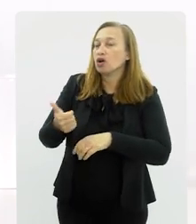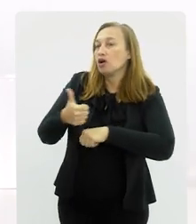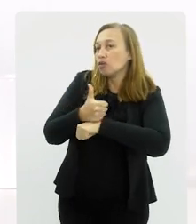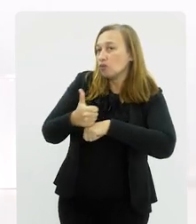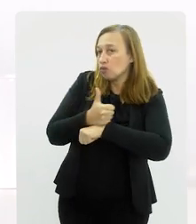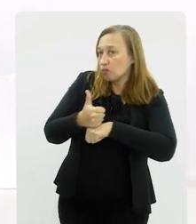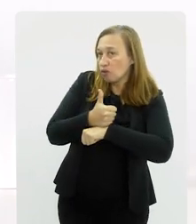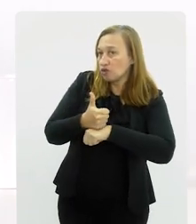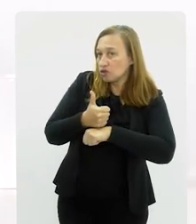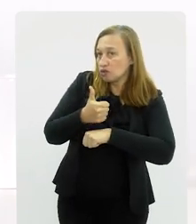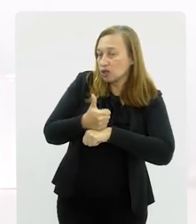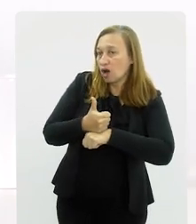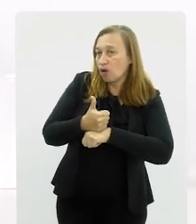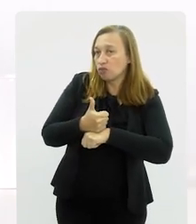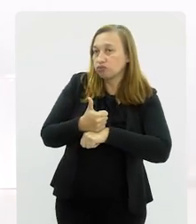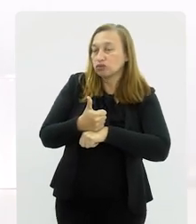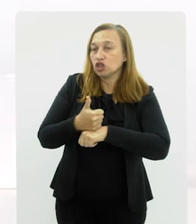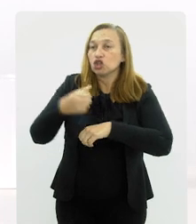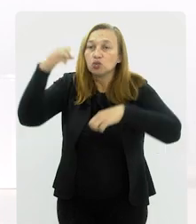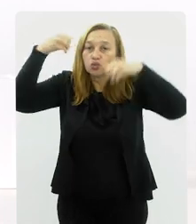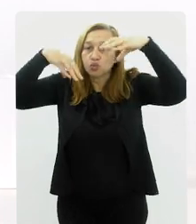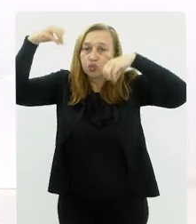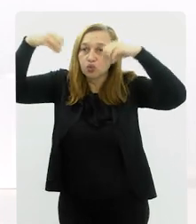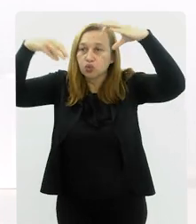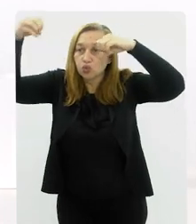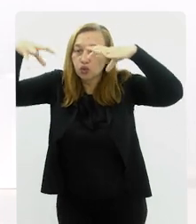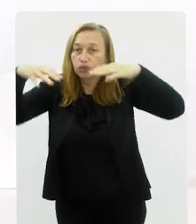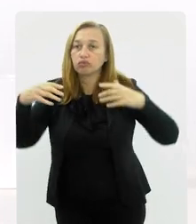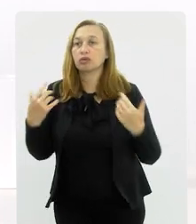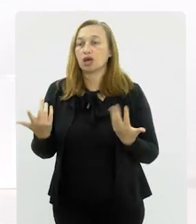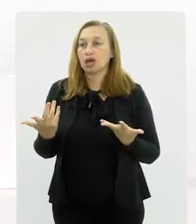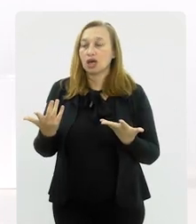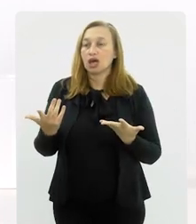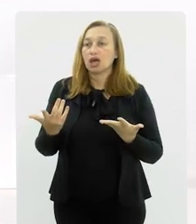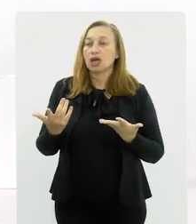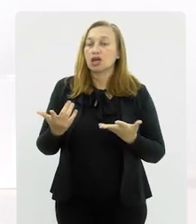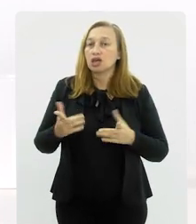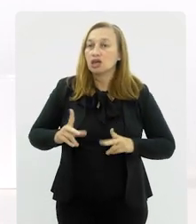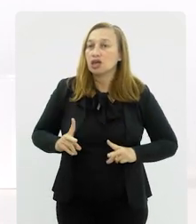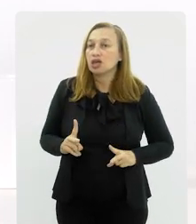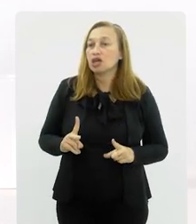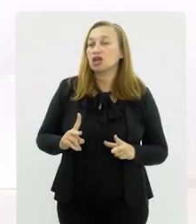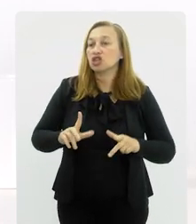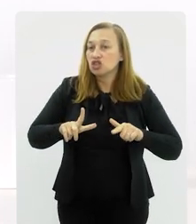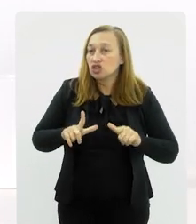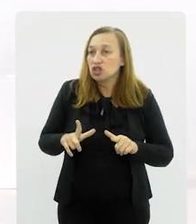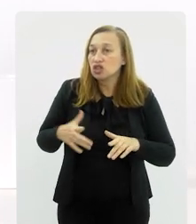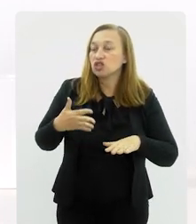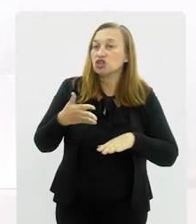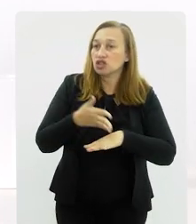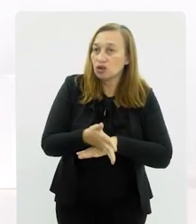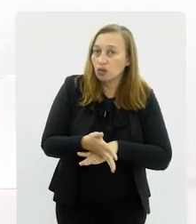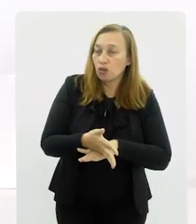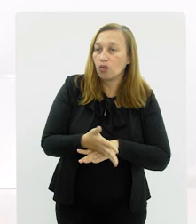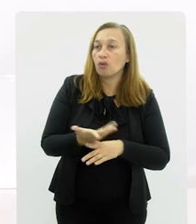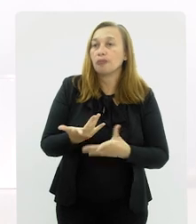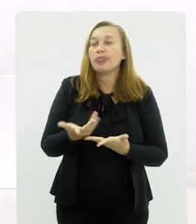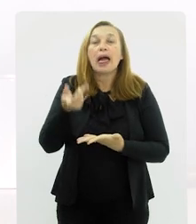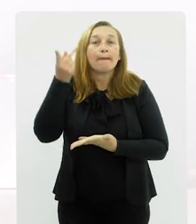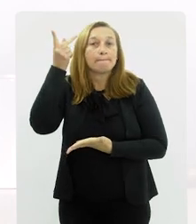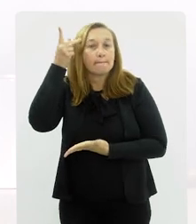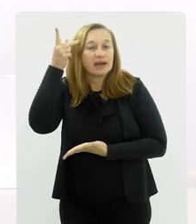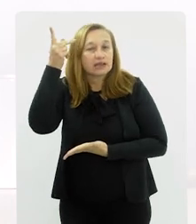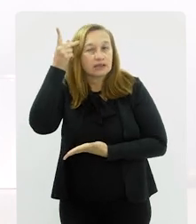que está mexendo lá, né? Profissional de iluminação. Então requer um recurso a mais, eu acho que é uma coisa que veio para ficar. E falando para